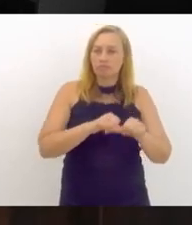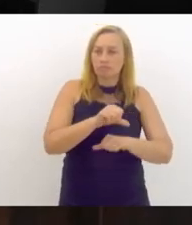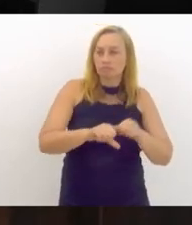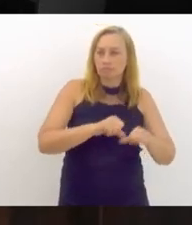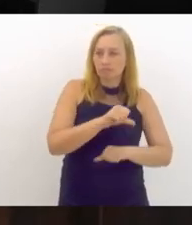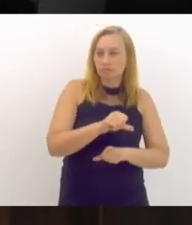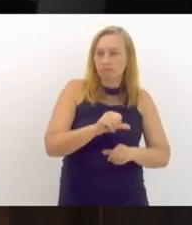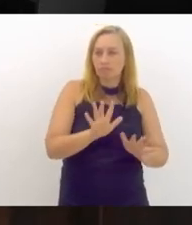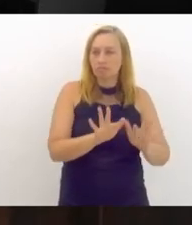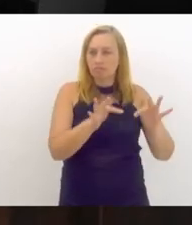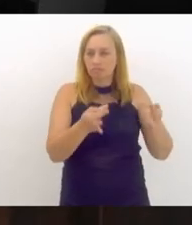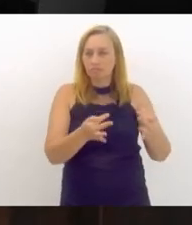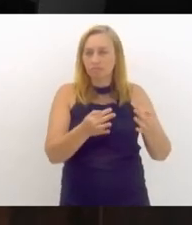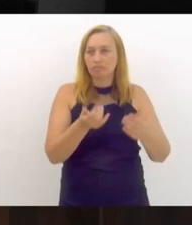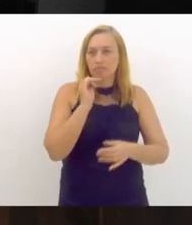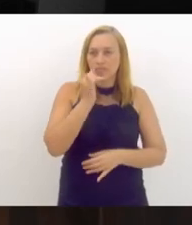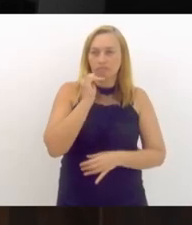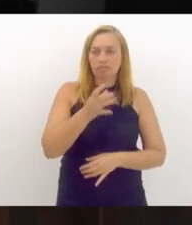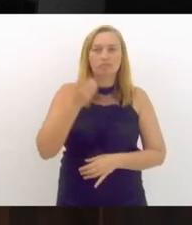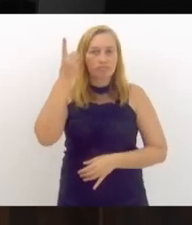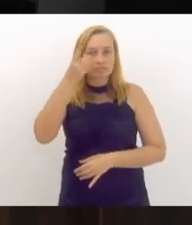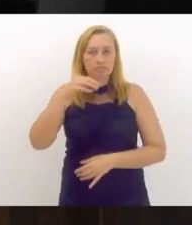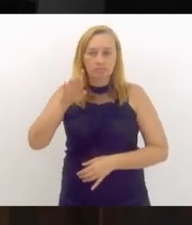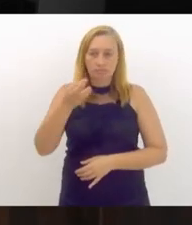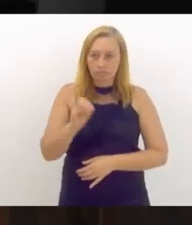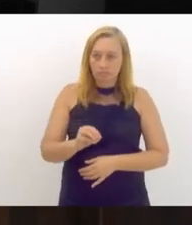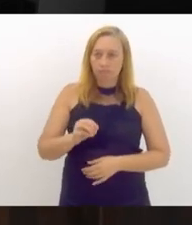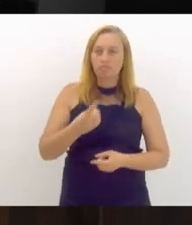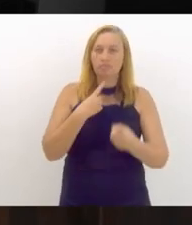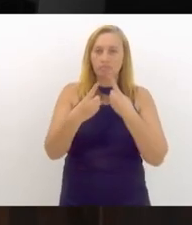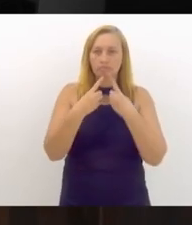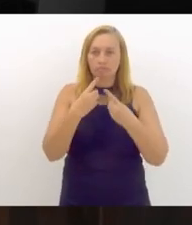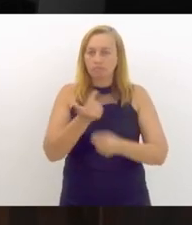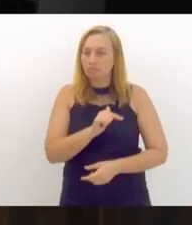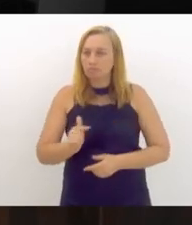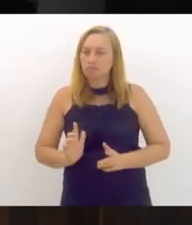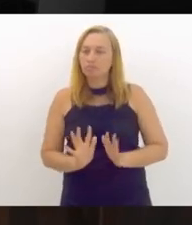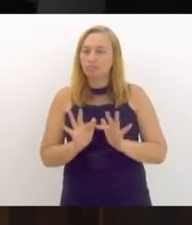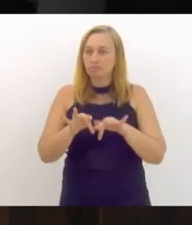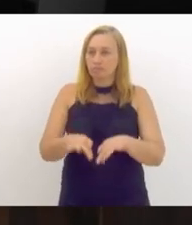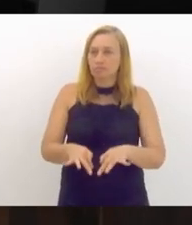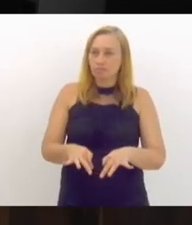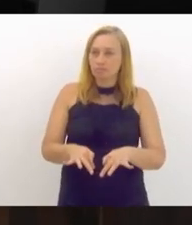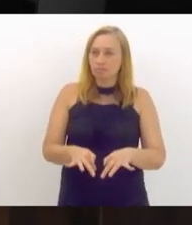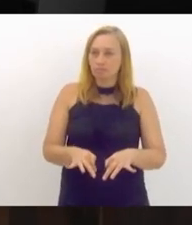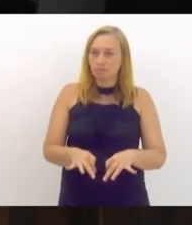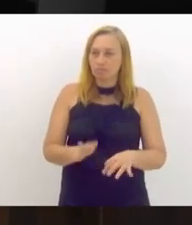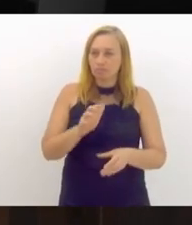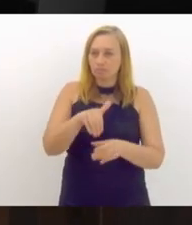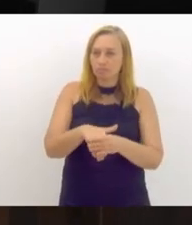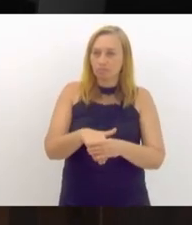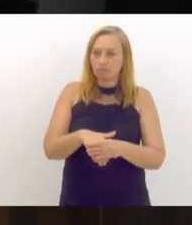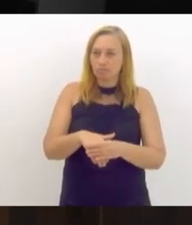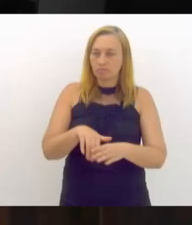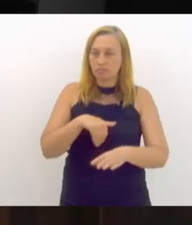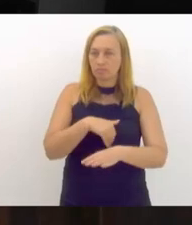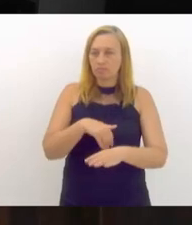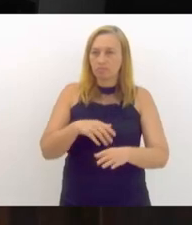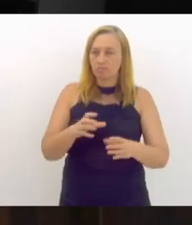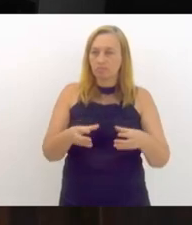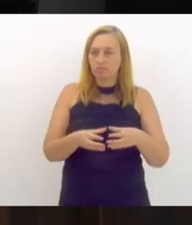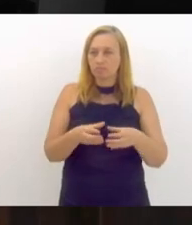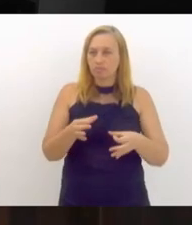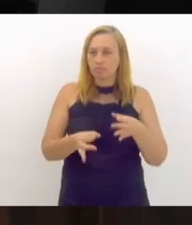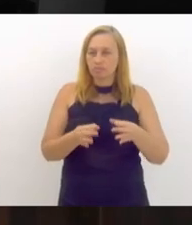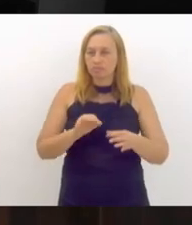indicação simples. Relator, deputado Bruno Dallario. Em discussão, não havendo quem queira discutir, encerra em votação o parecer da comissão.